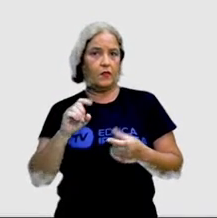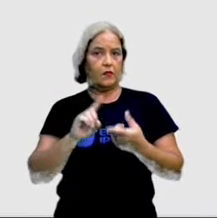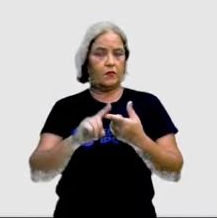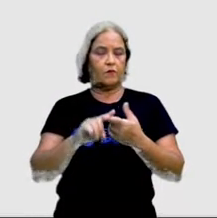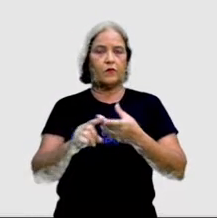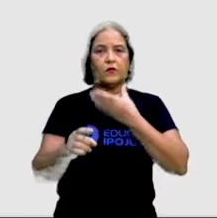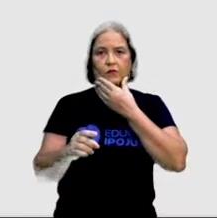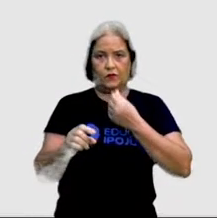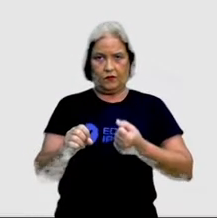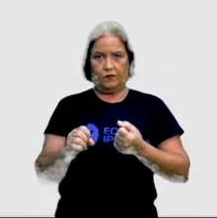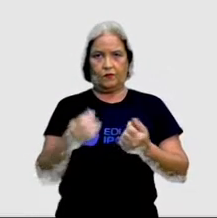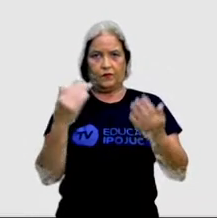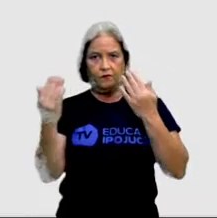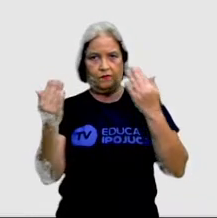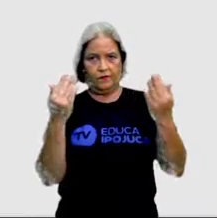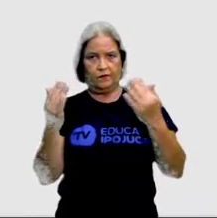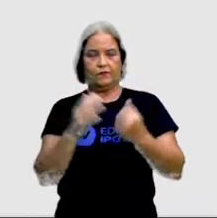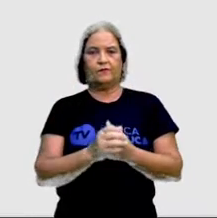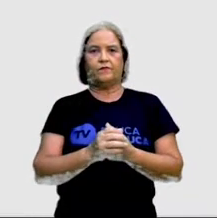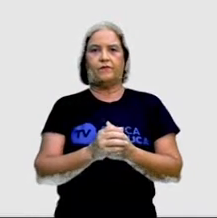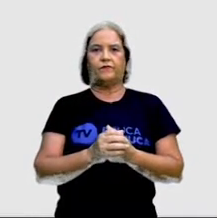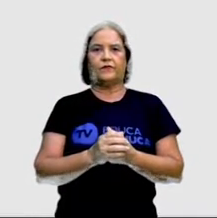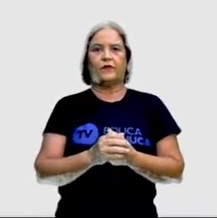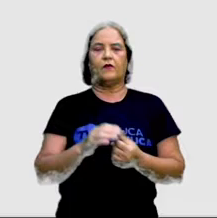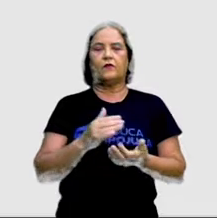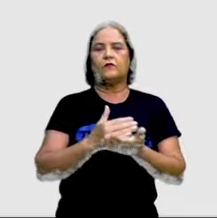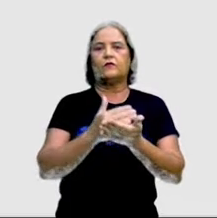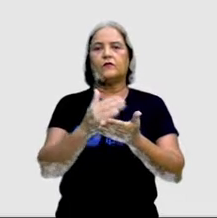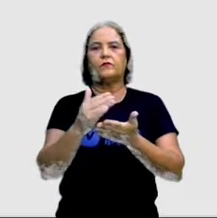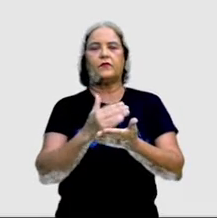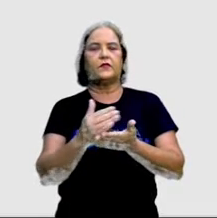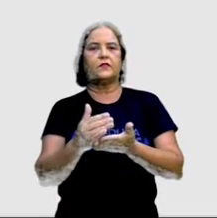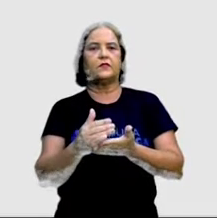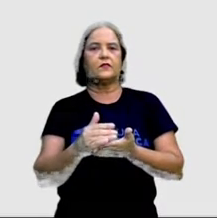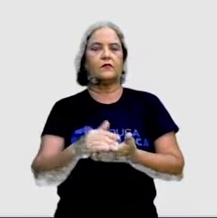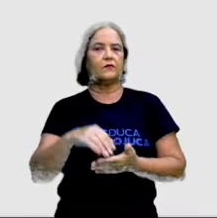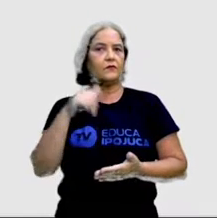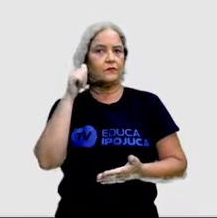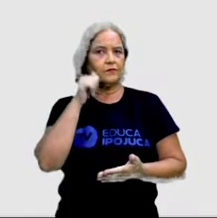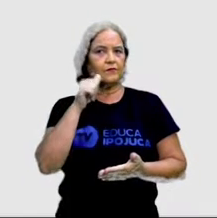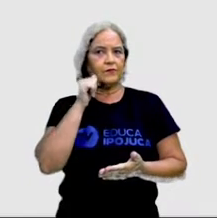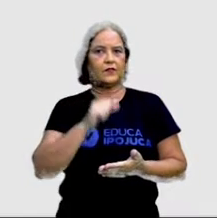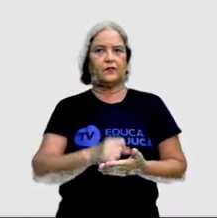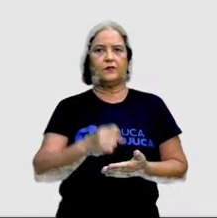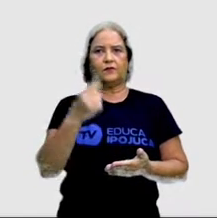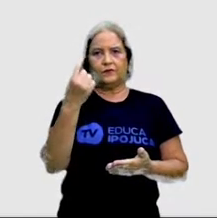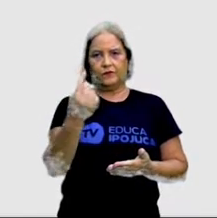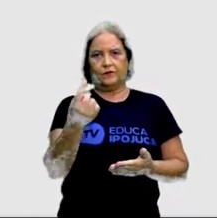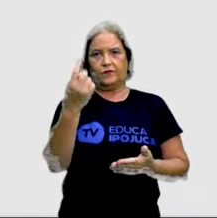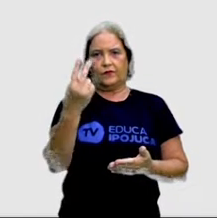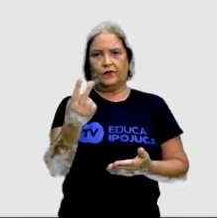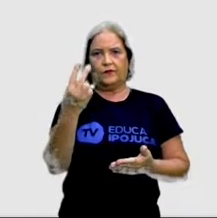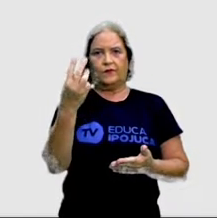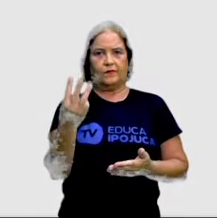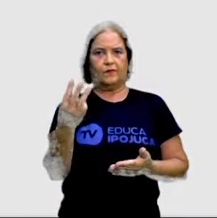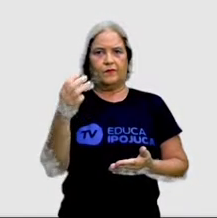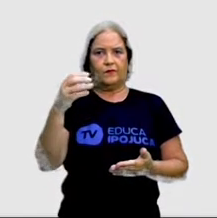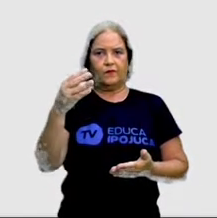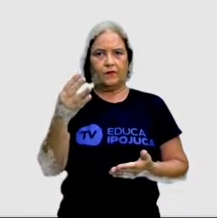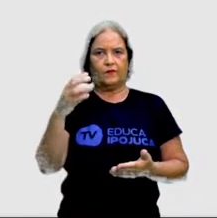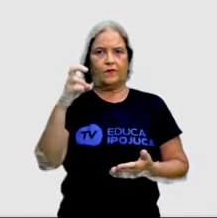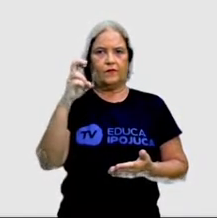a comparação vamos lá vamos iniciar então com as meninas uma